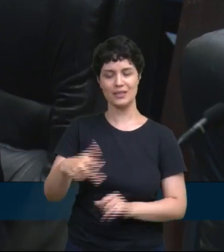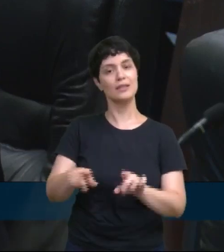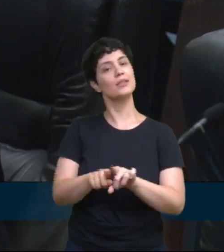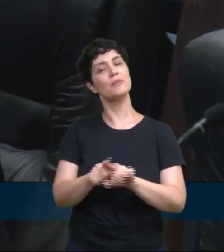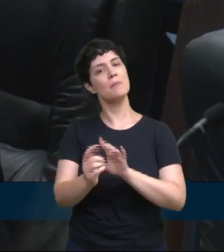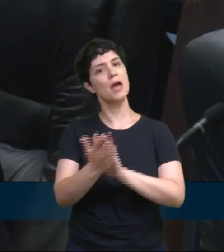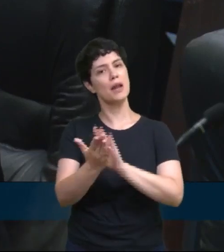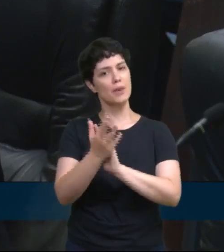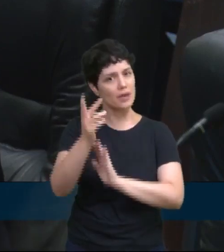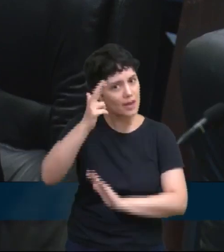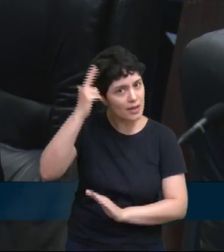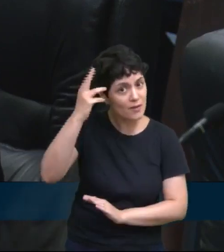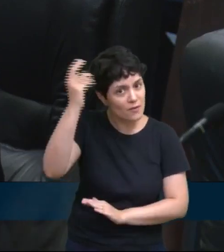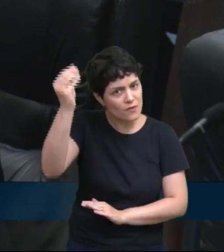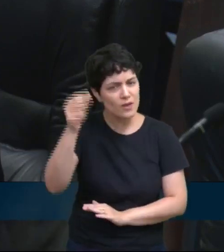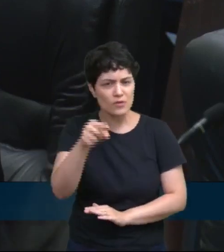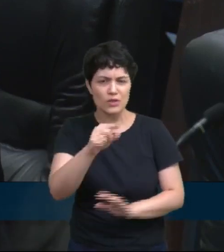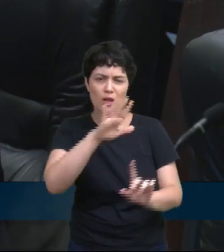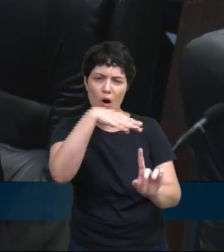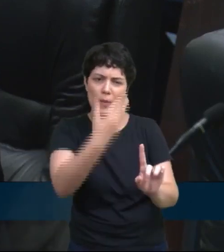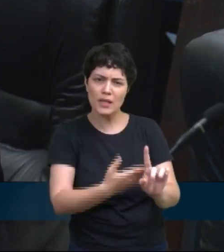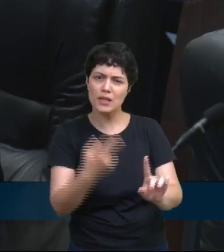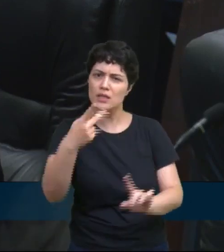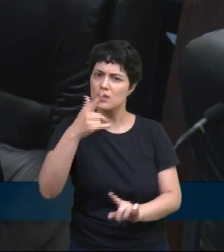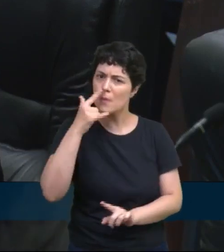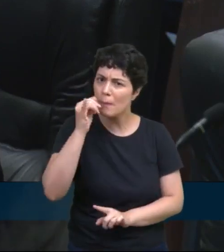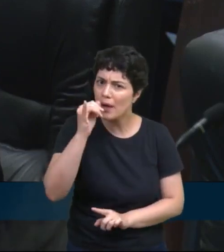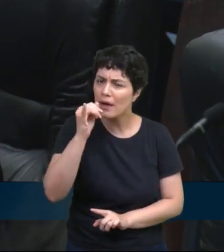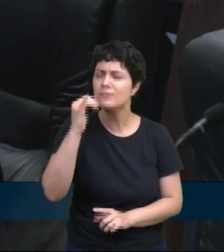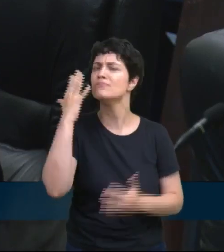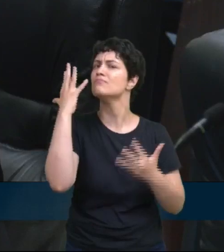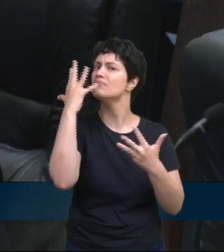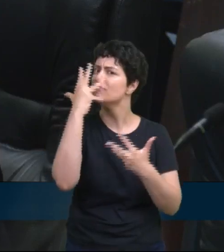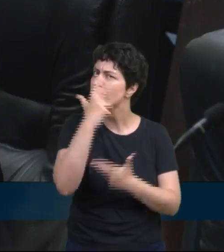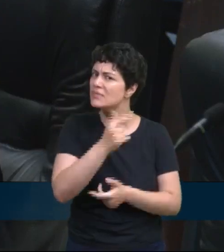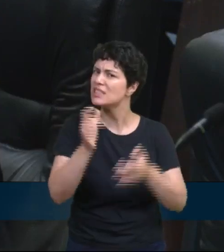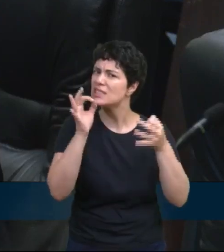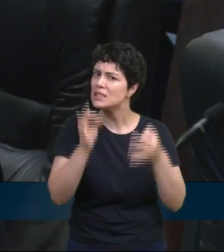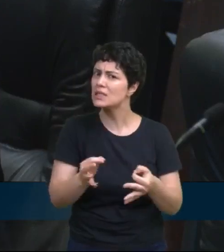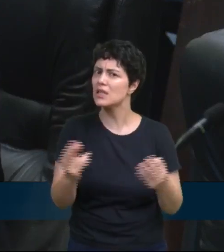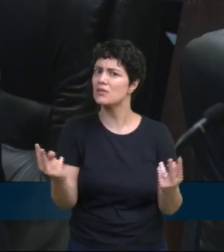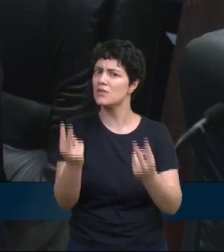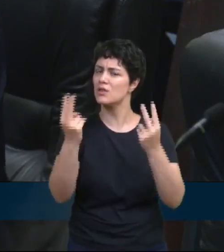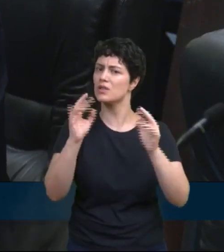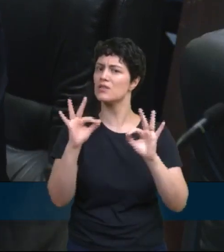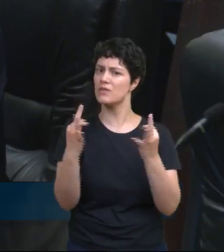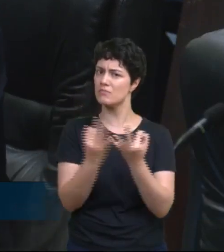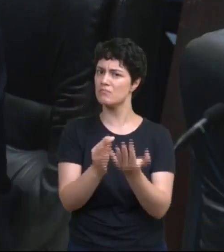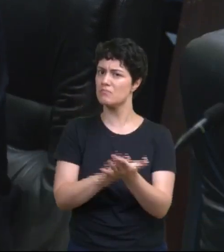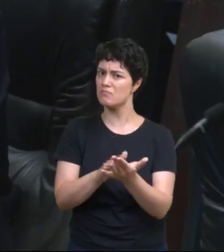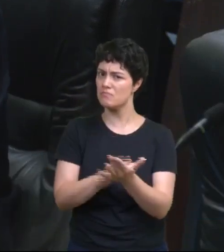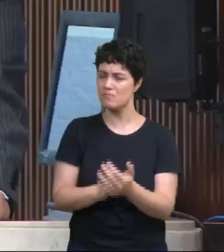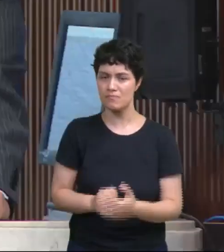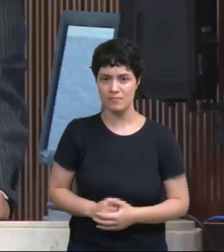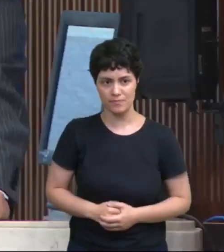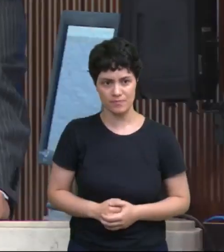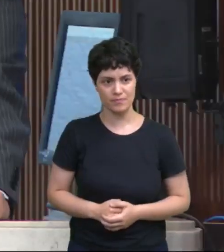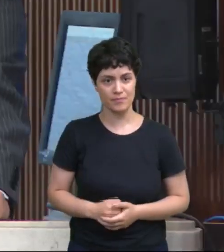pai. É muito bonito ver esse gesto. A gente reconhecer e valorizar a nossa família. Então, parabéns. Obrigado, Renato.